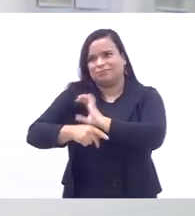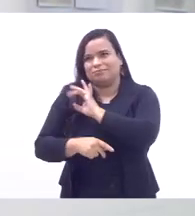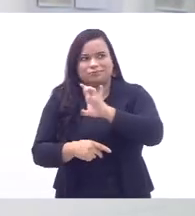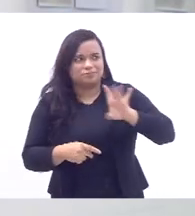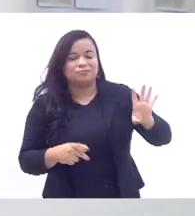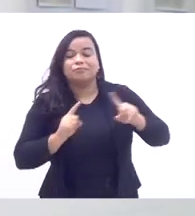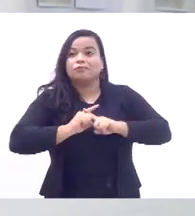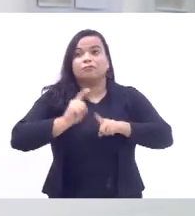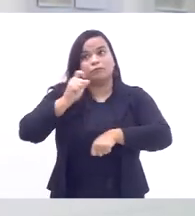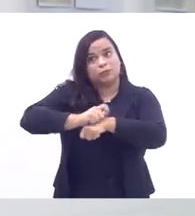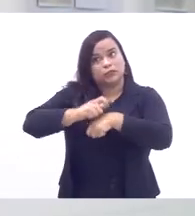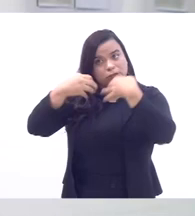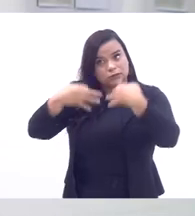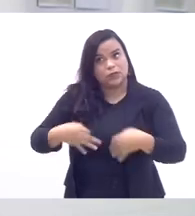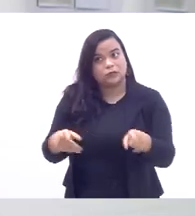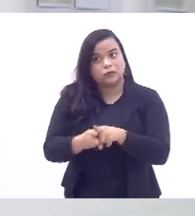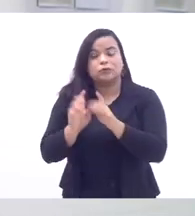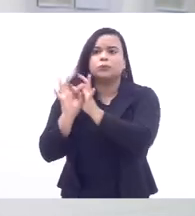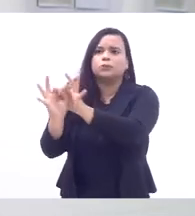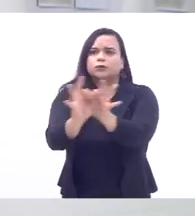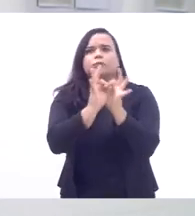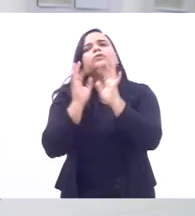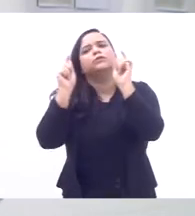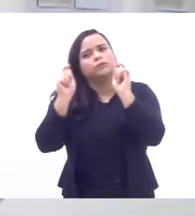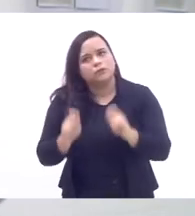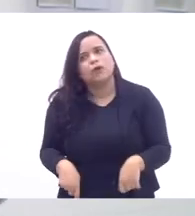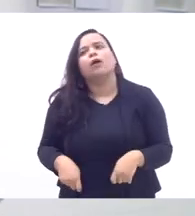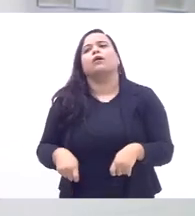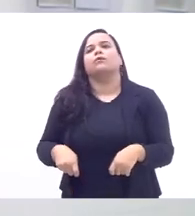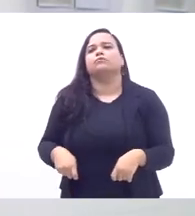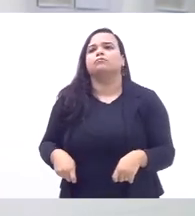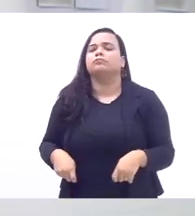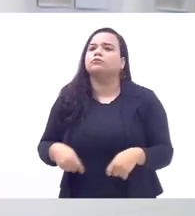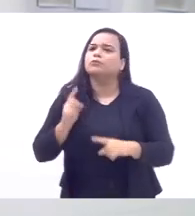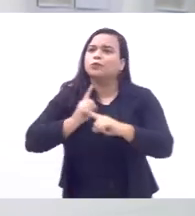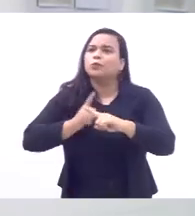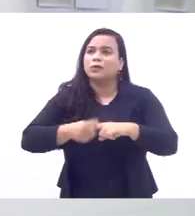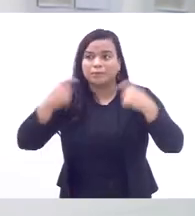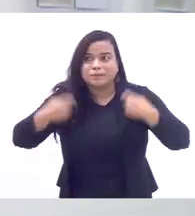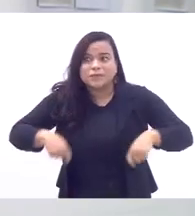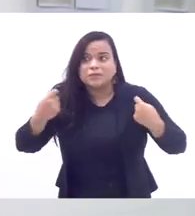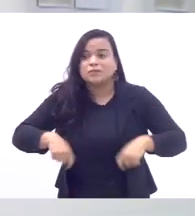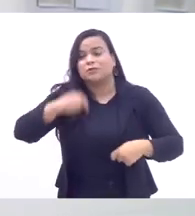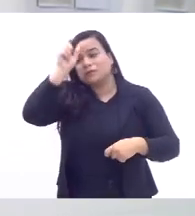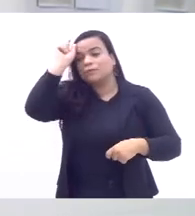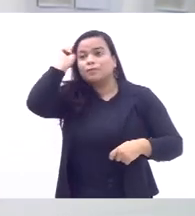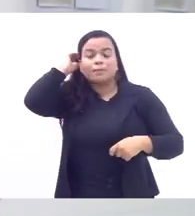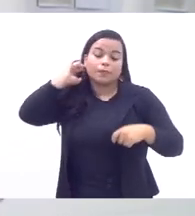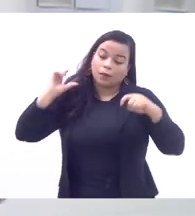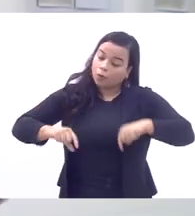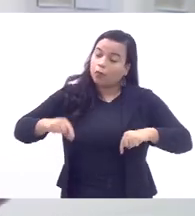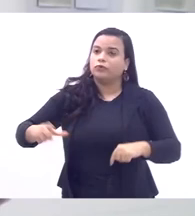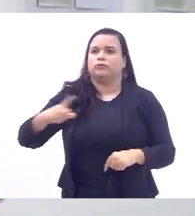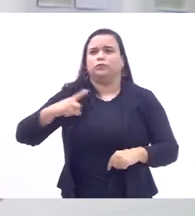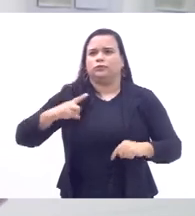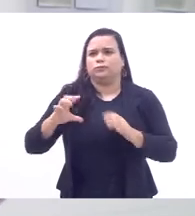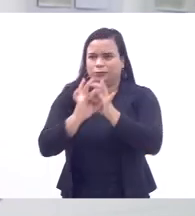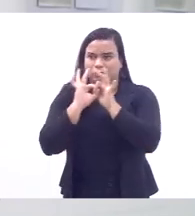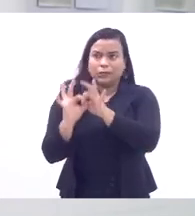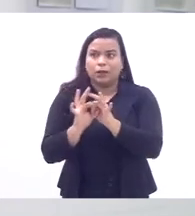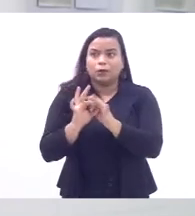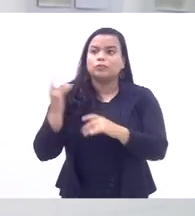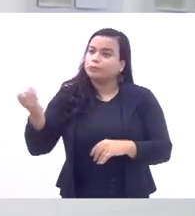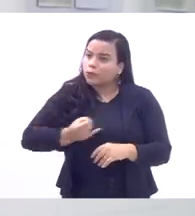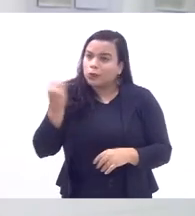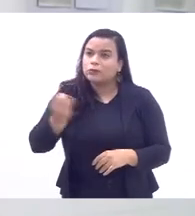momentos certos, a gente se unir como a gente está se unindo aqui. Porque é necessário, nesse momento, isso acontecer. É de